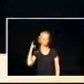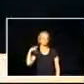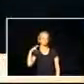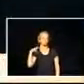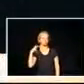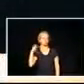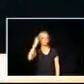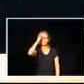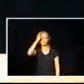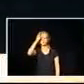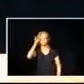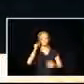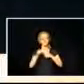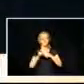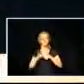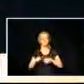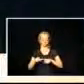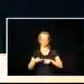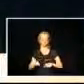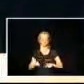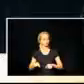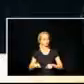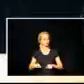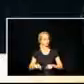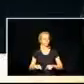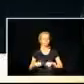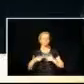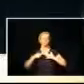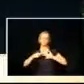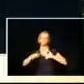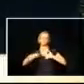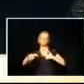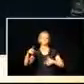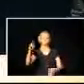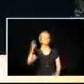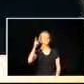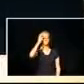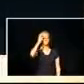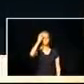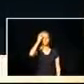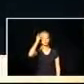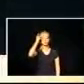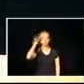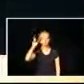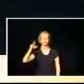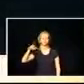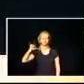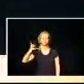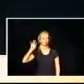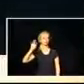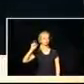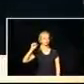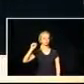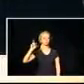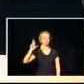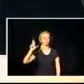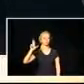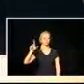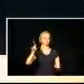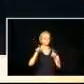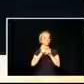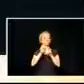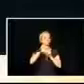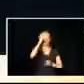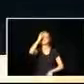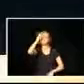presentes, aqui vários hoje da Unital, e a todos que nos acompanham pela TV Câmara e também